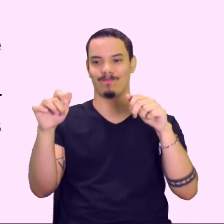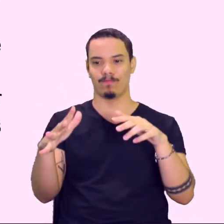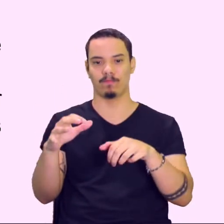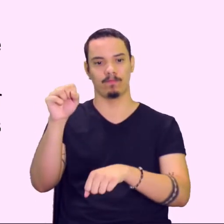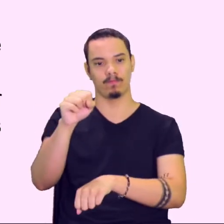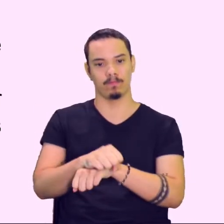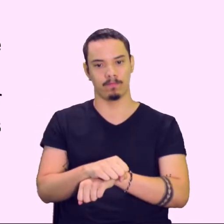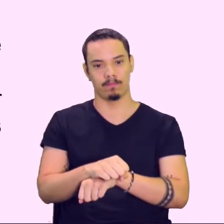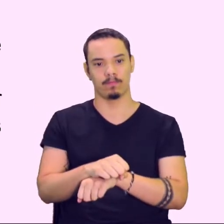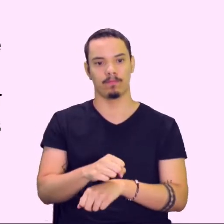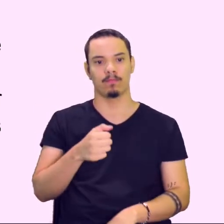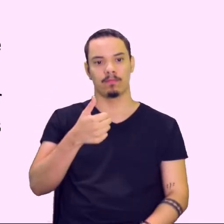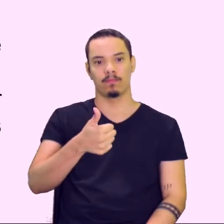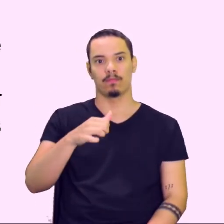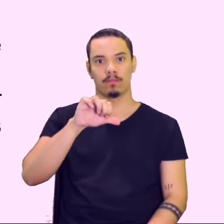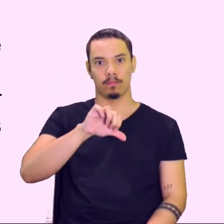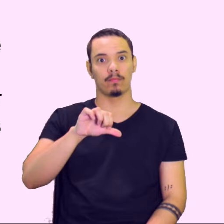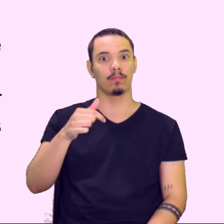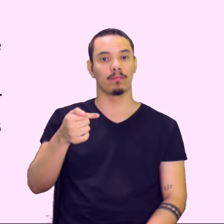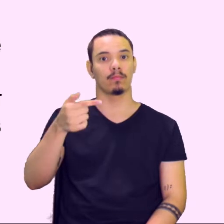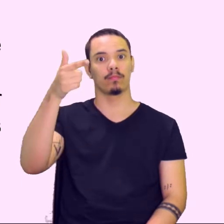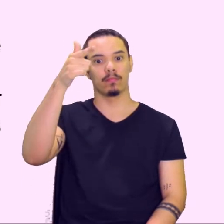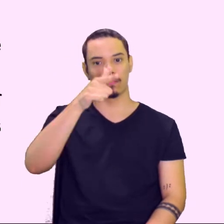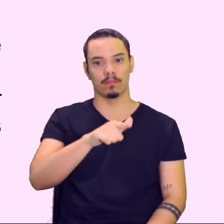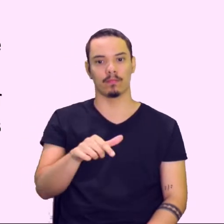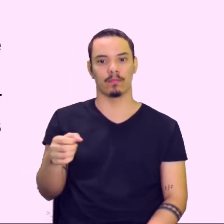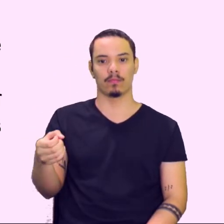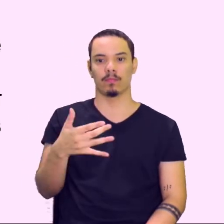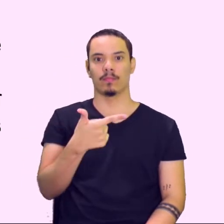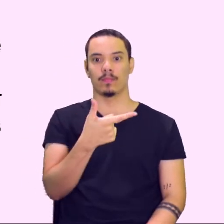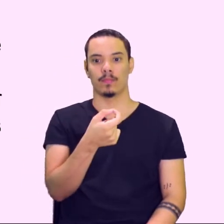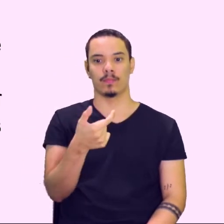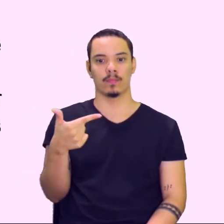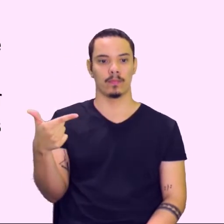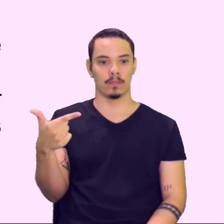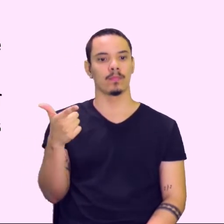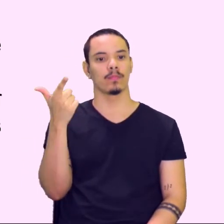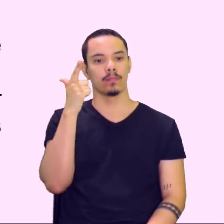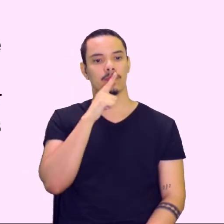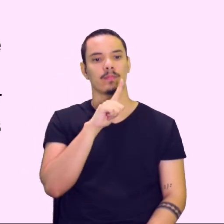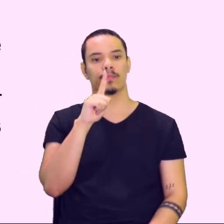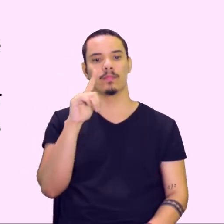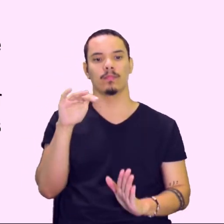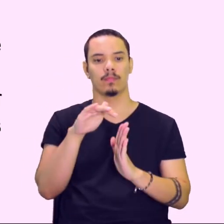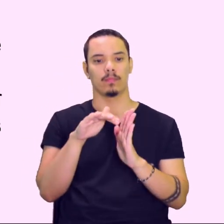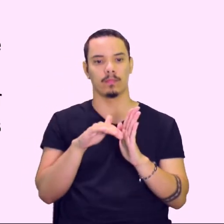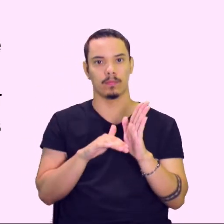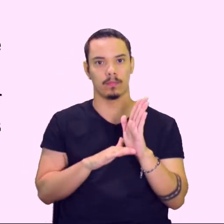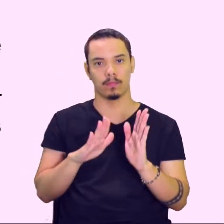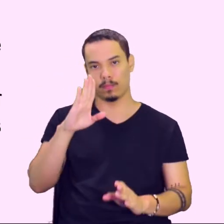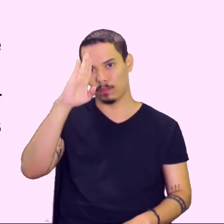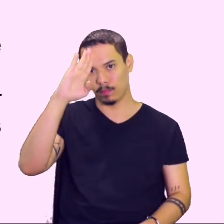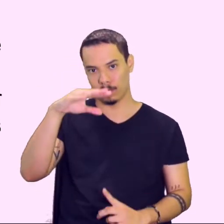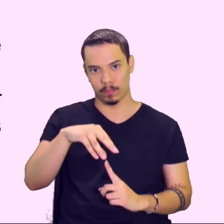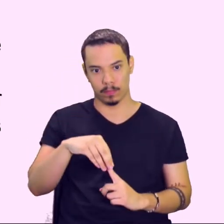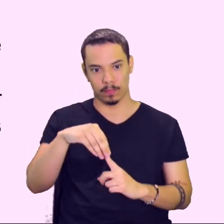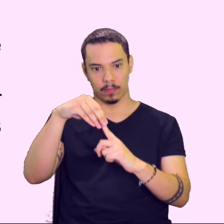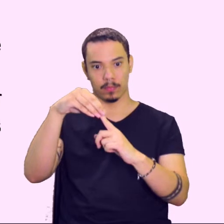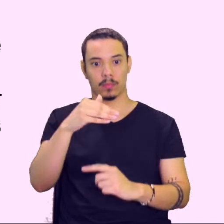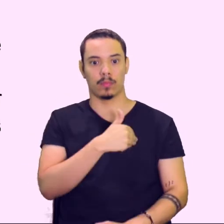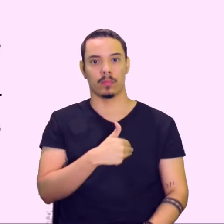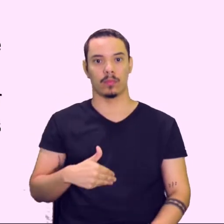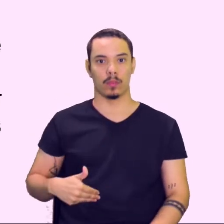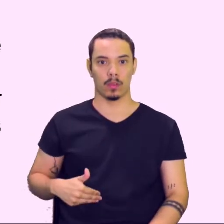Em 97, ele foi revitalizado e em 2002, tornou-se programa prioritário. Já no governo Lula,